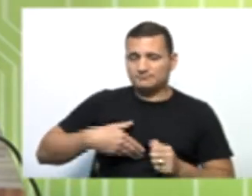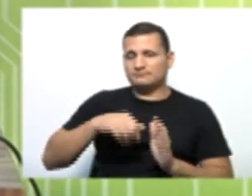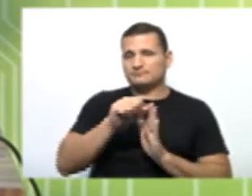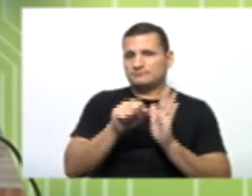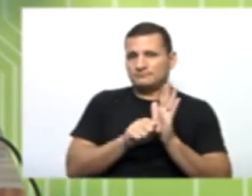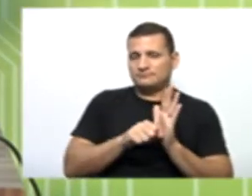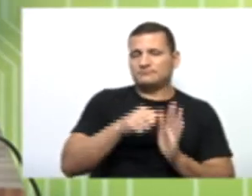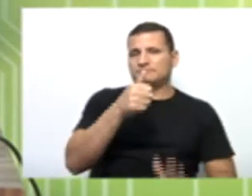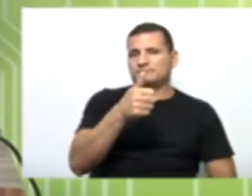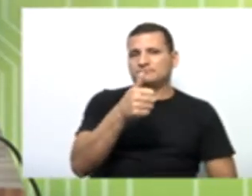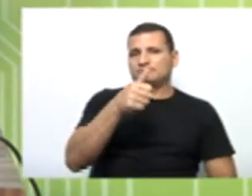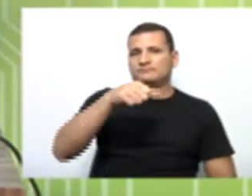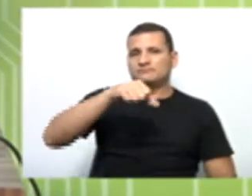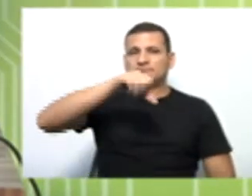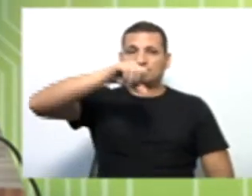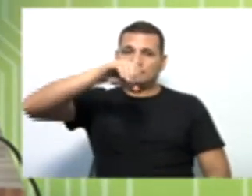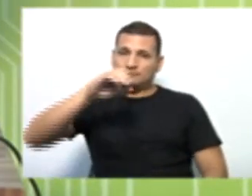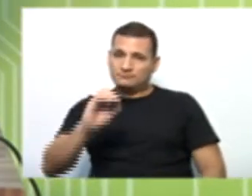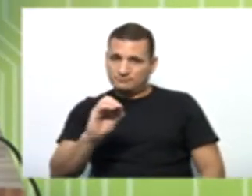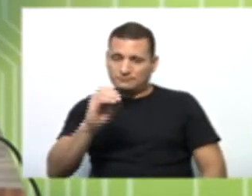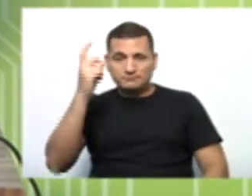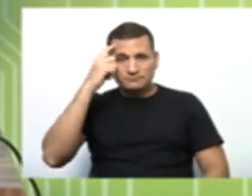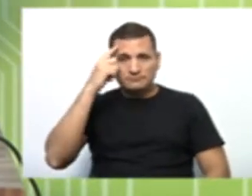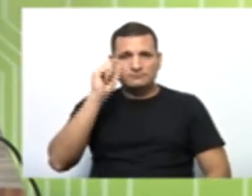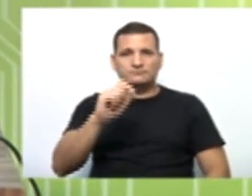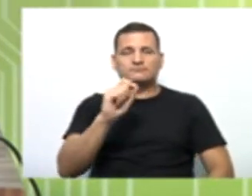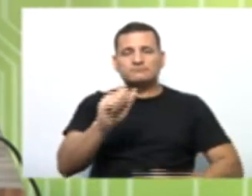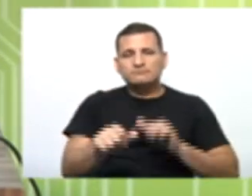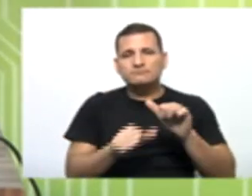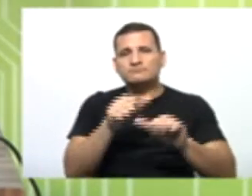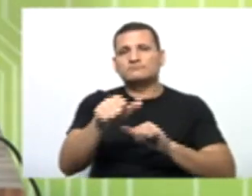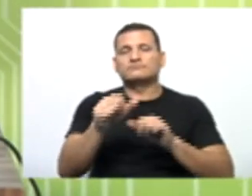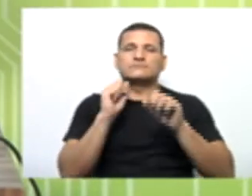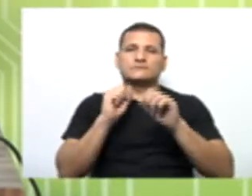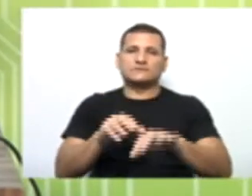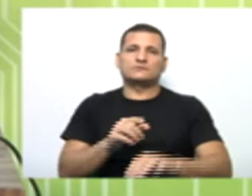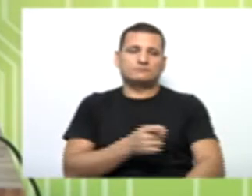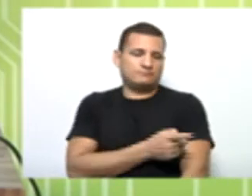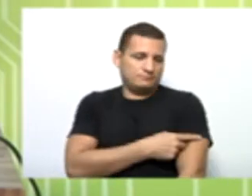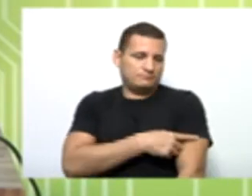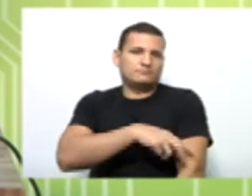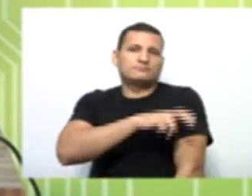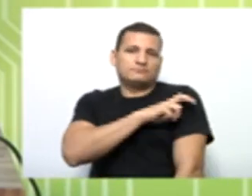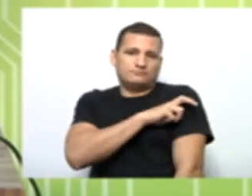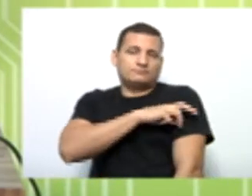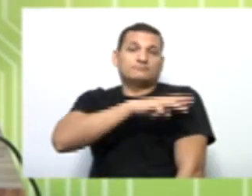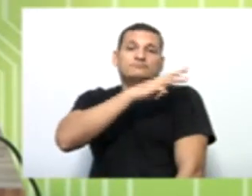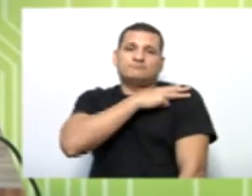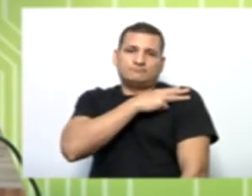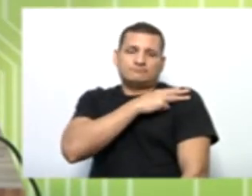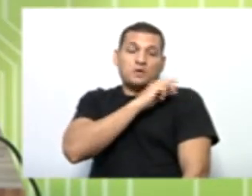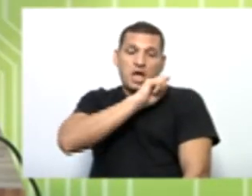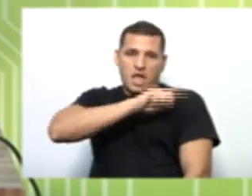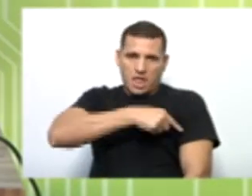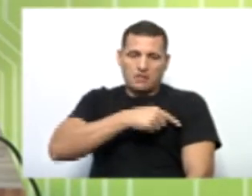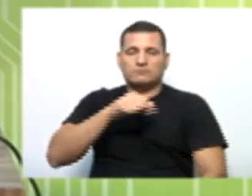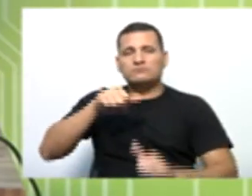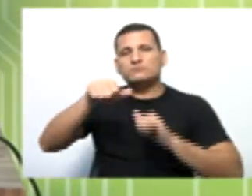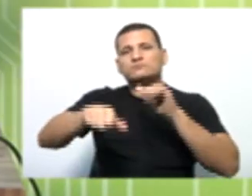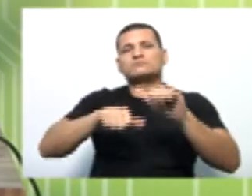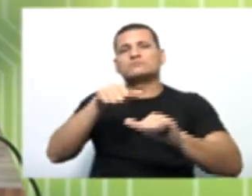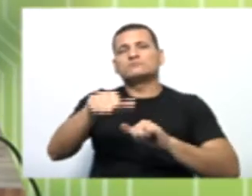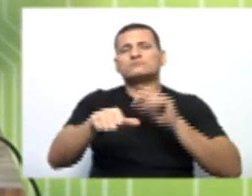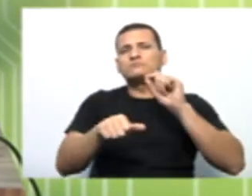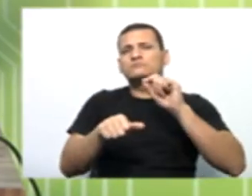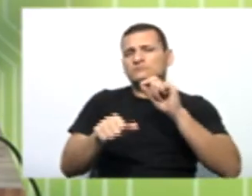década de 90, pensou a reforma do ensino fundamental e médio, né? Uma reforma que pudesse né, evidentemente,